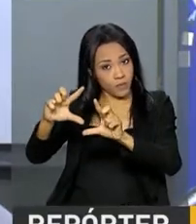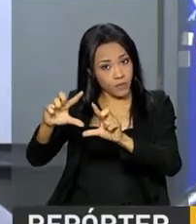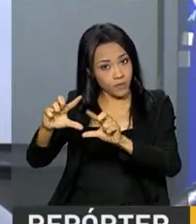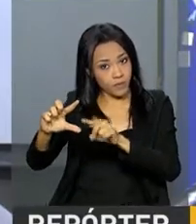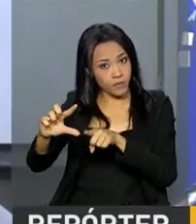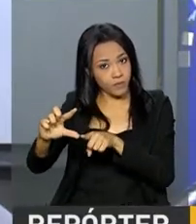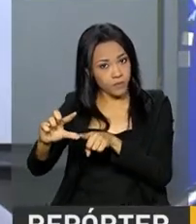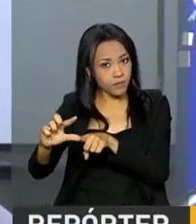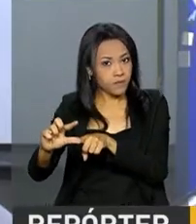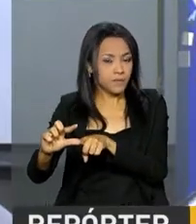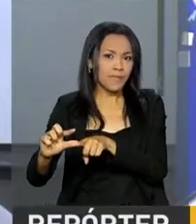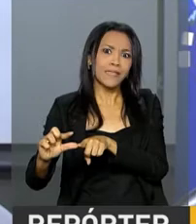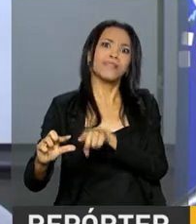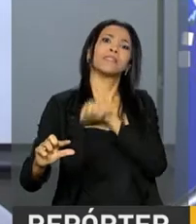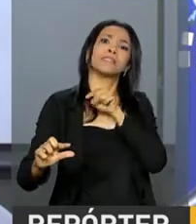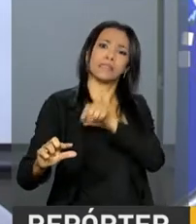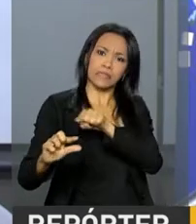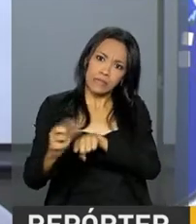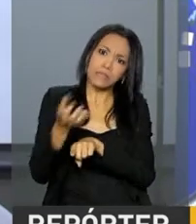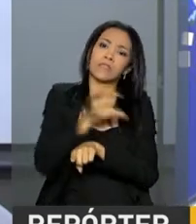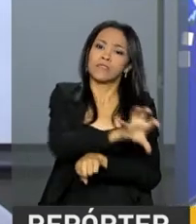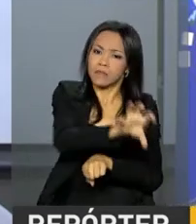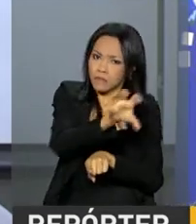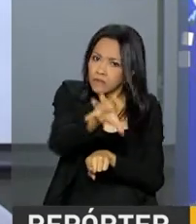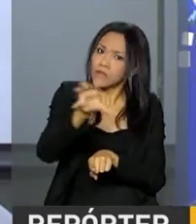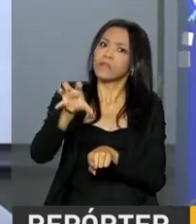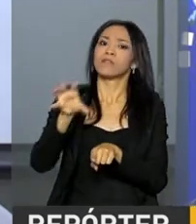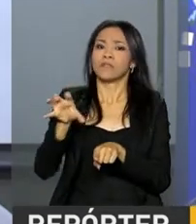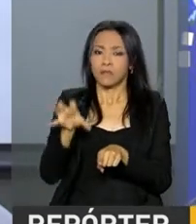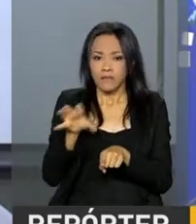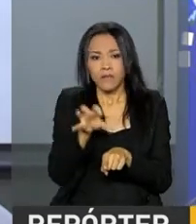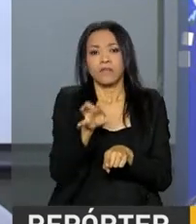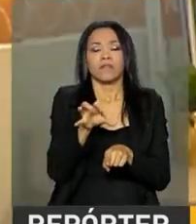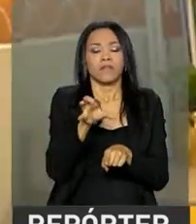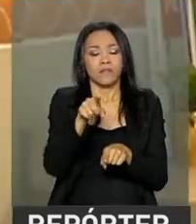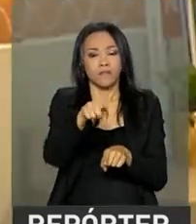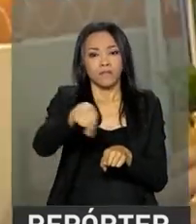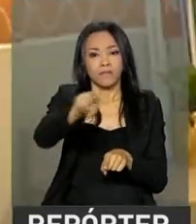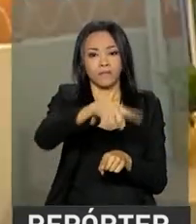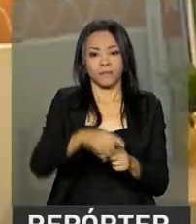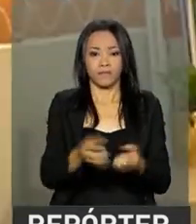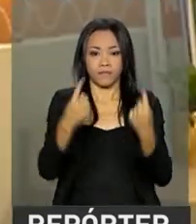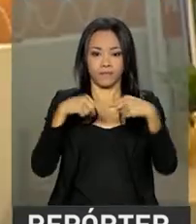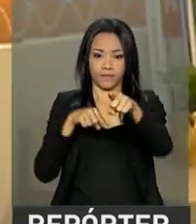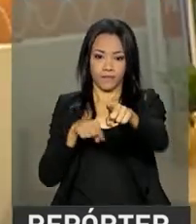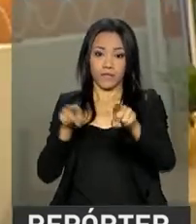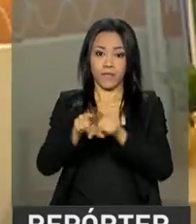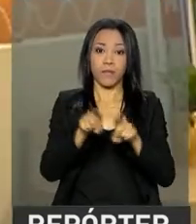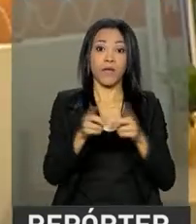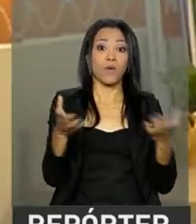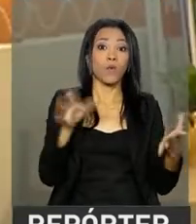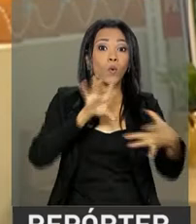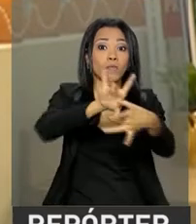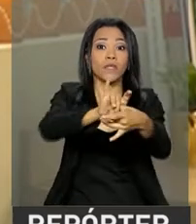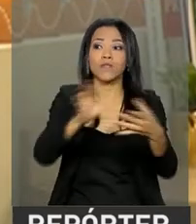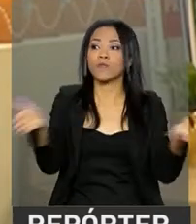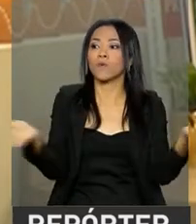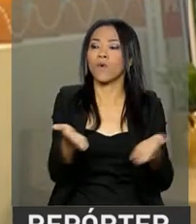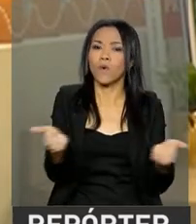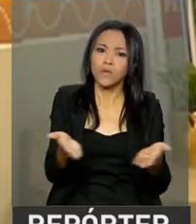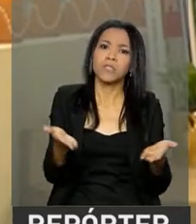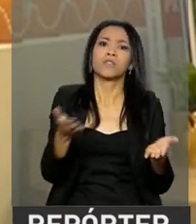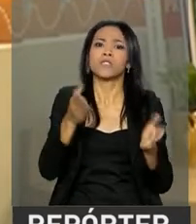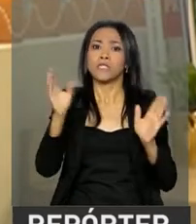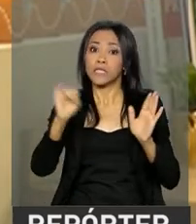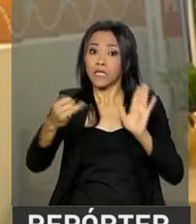vem tendo um impacto positivo principalmente nos recompondo a renda real o ambiente econômico melhor se essa revolução e covardes e